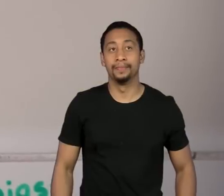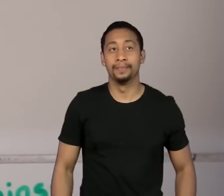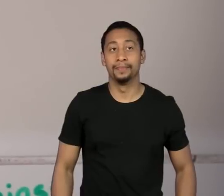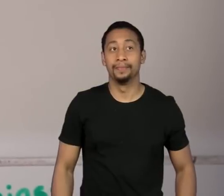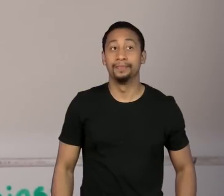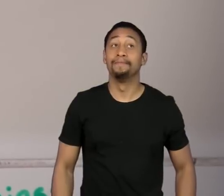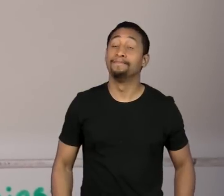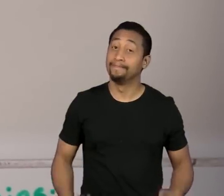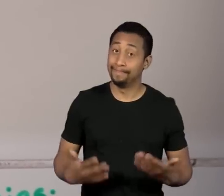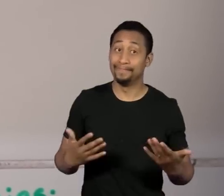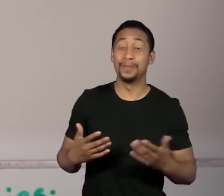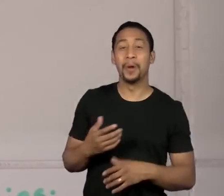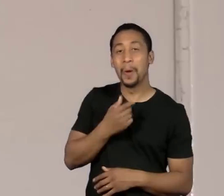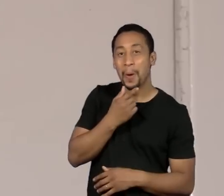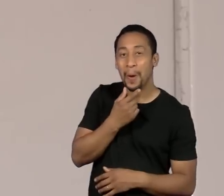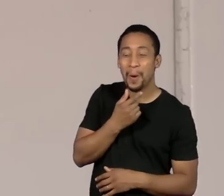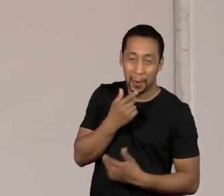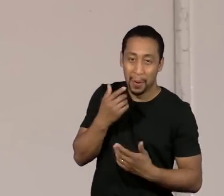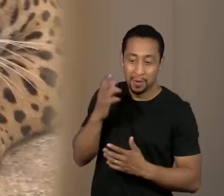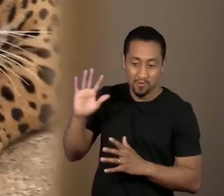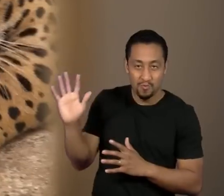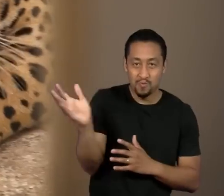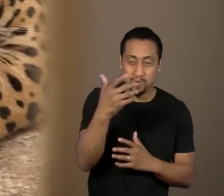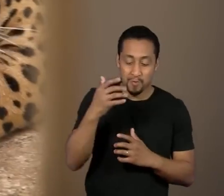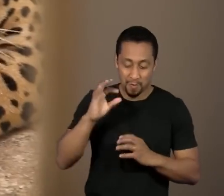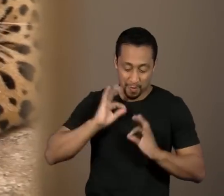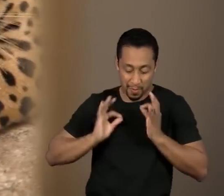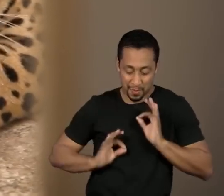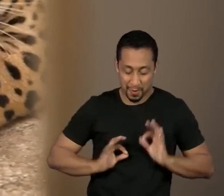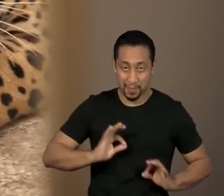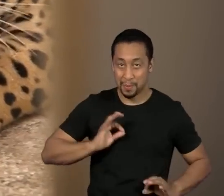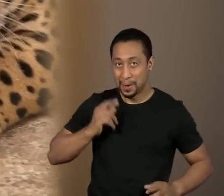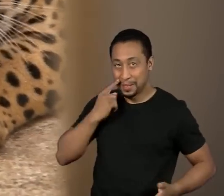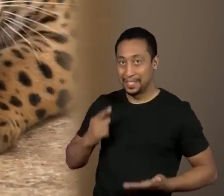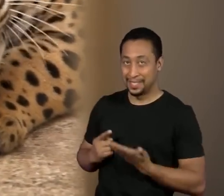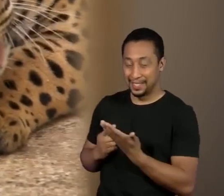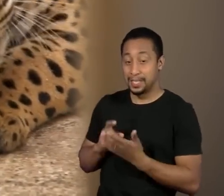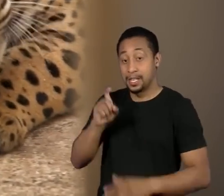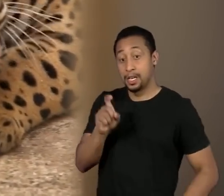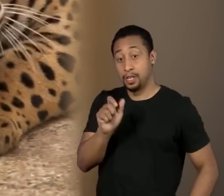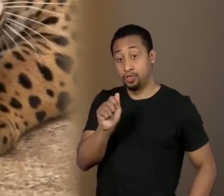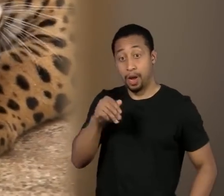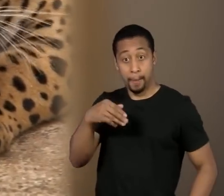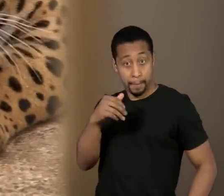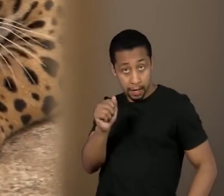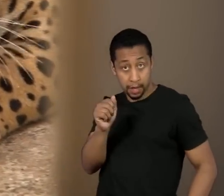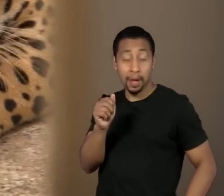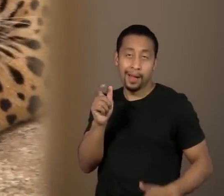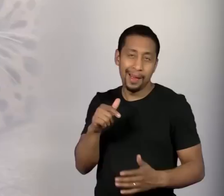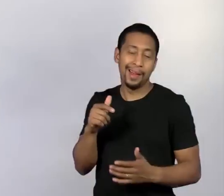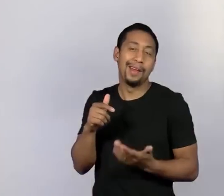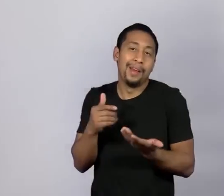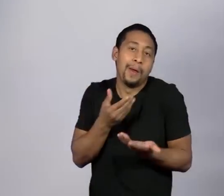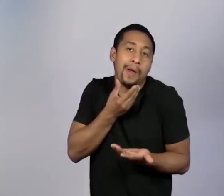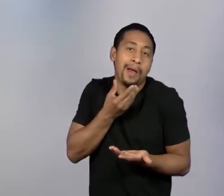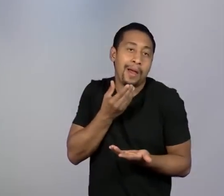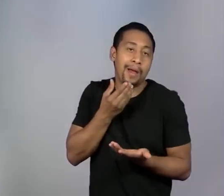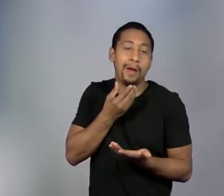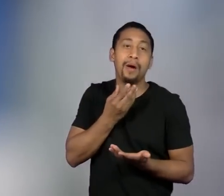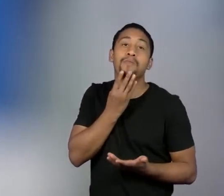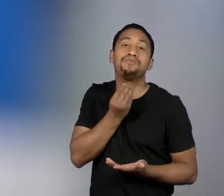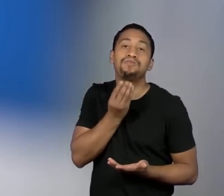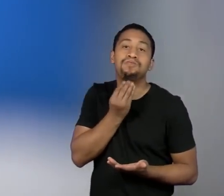O xamã é um filhote de onça-pintada, macho, que foi encaminhado para cá em